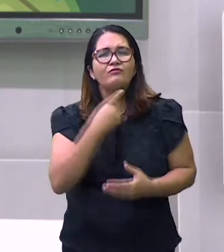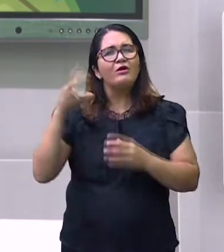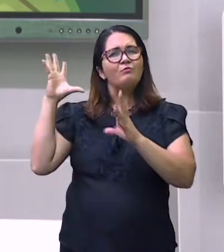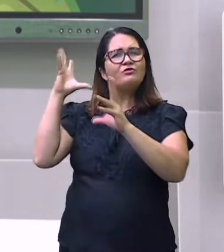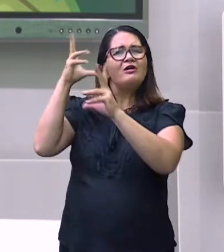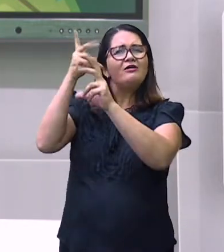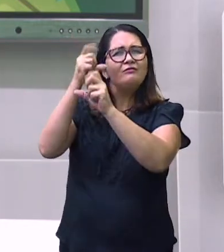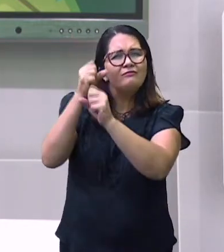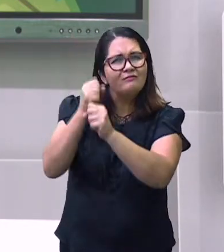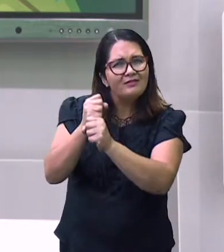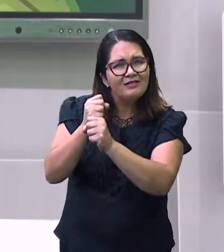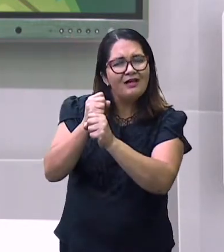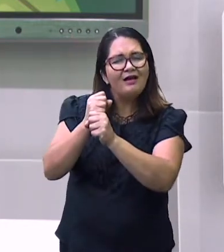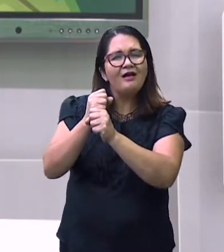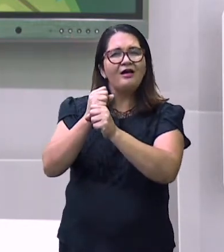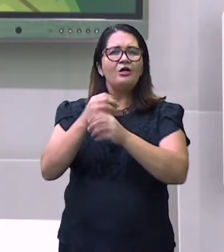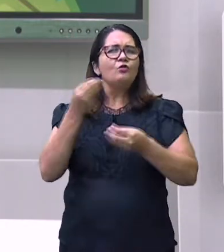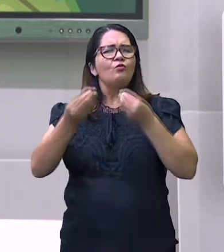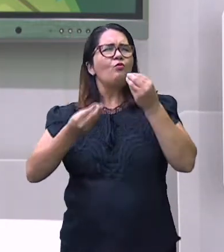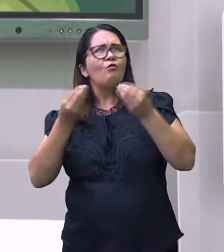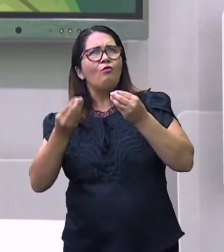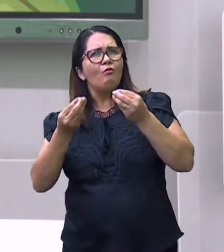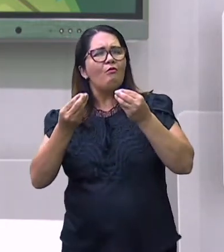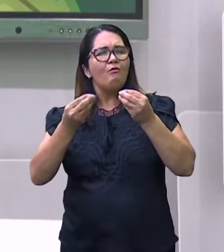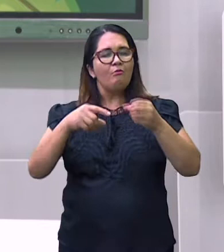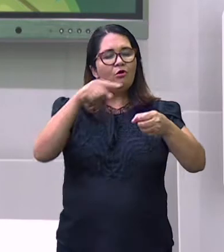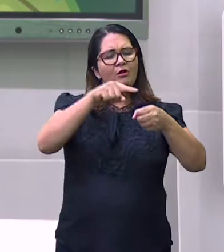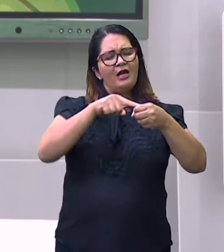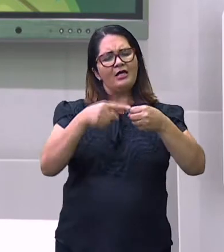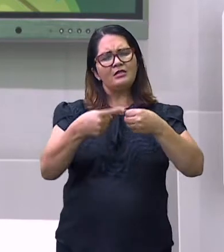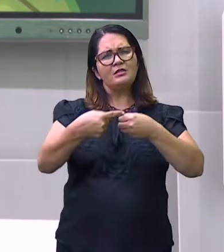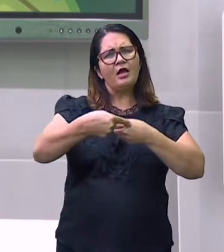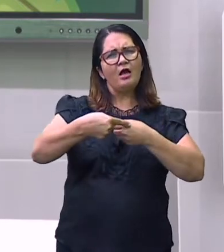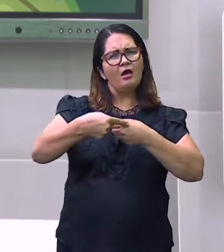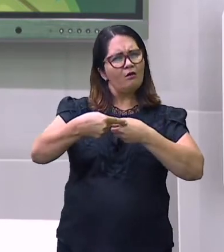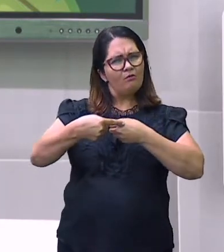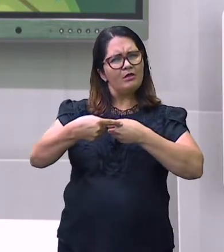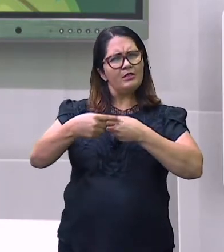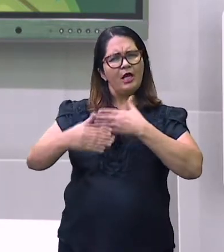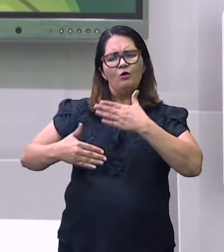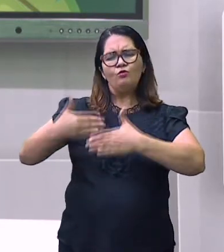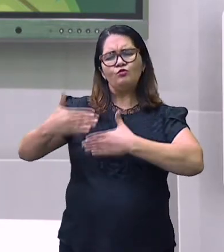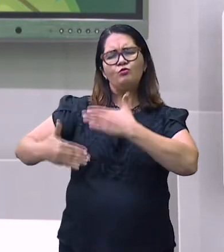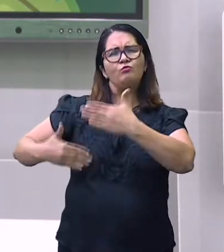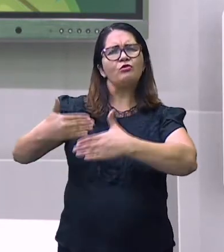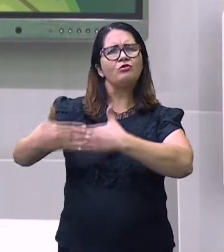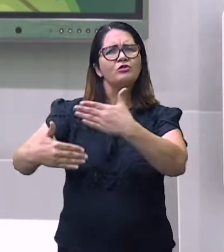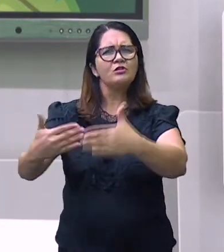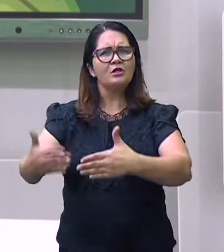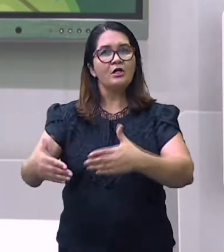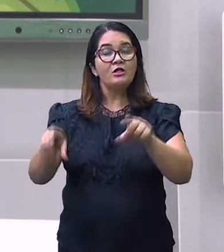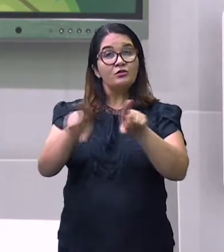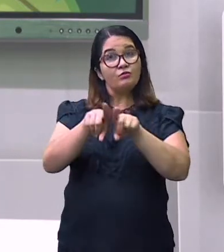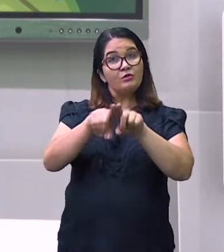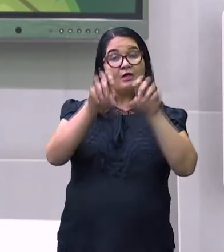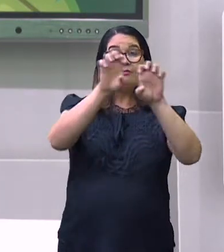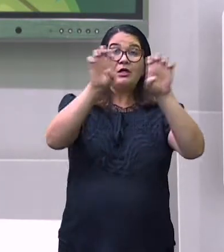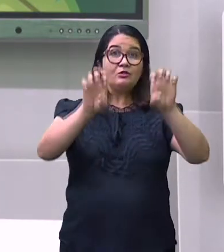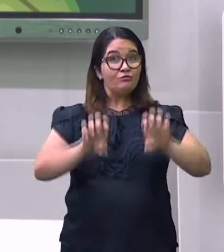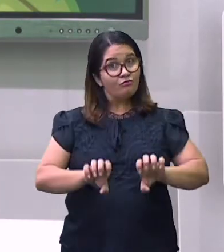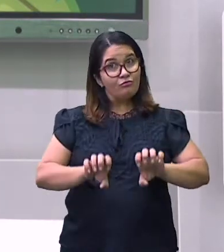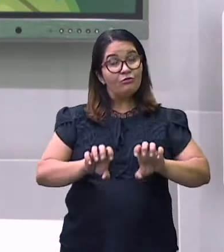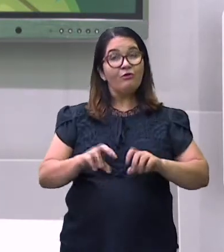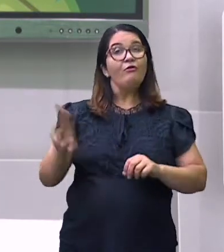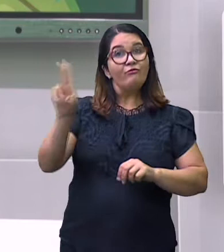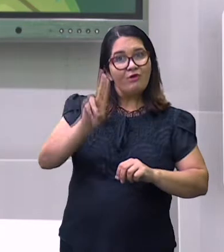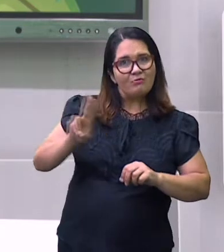de como que ela é, quais são as estruturas. Fazendo isto, usando como material a massinha